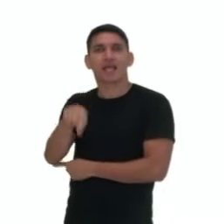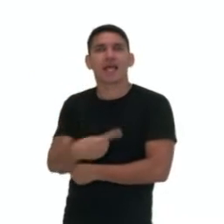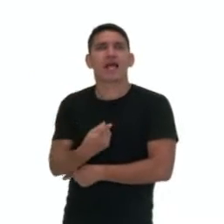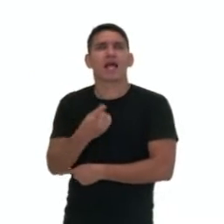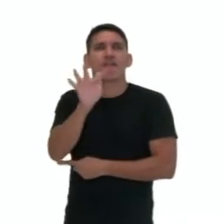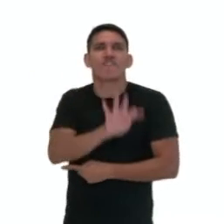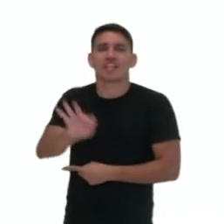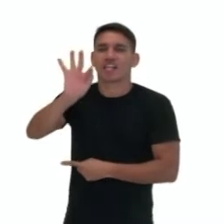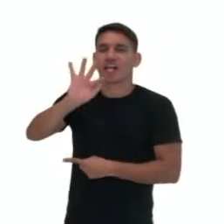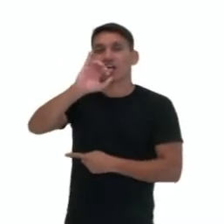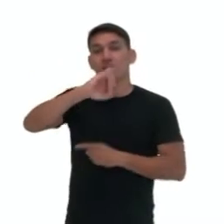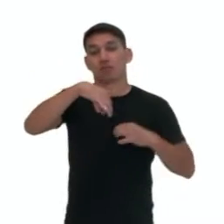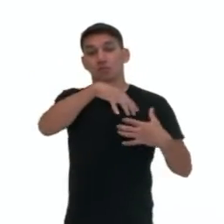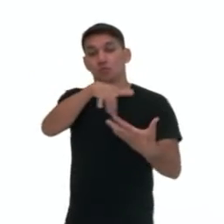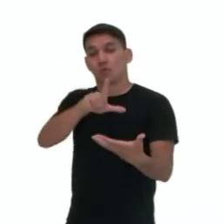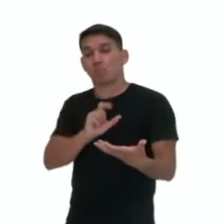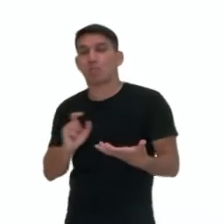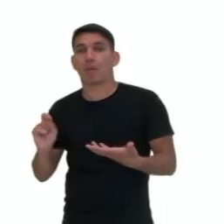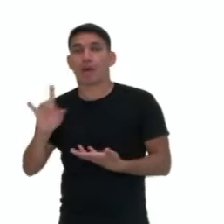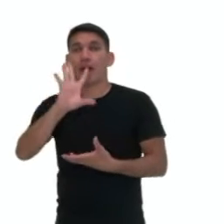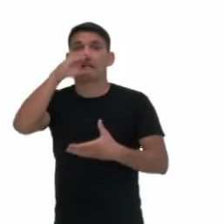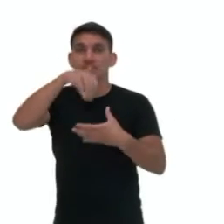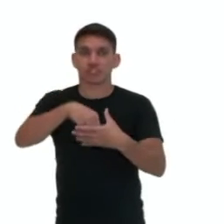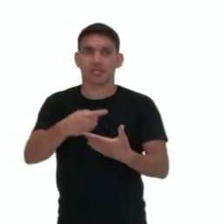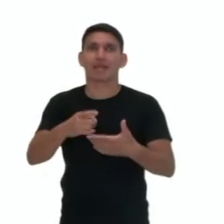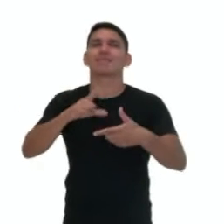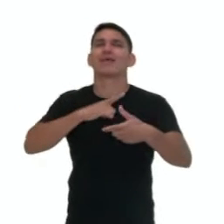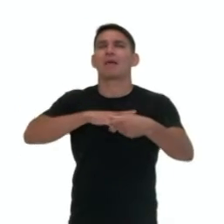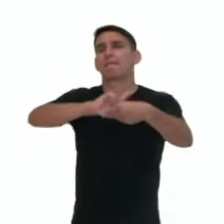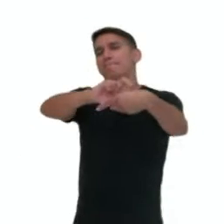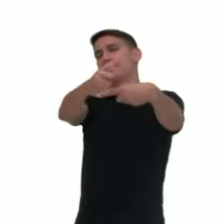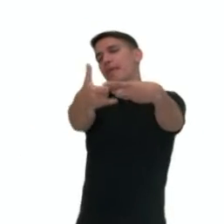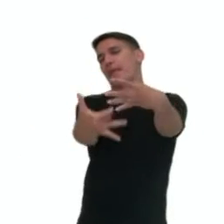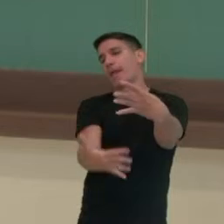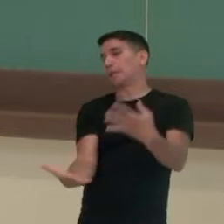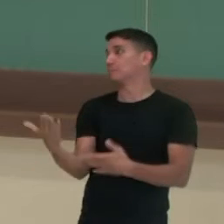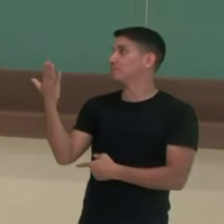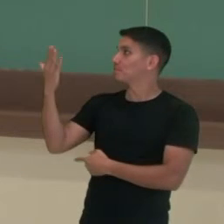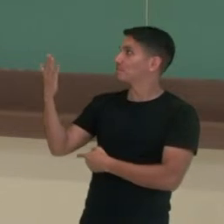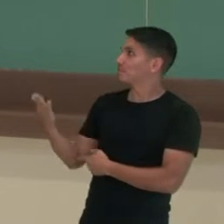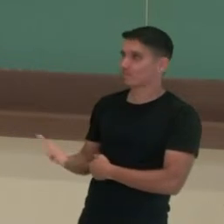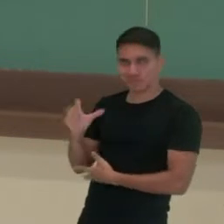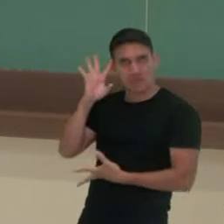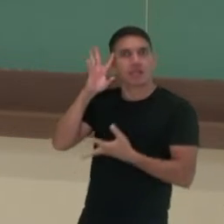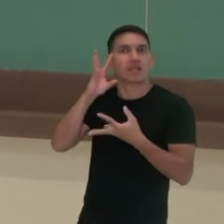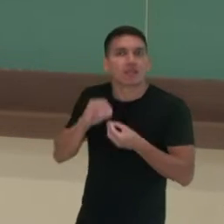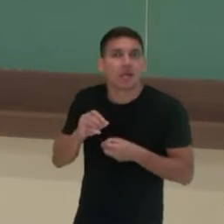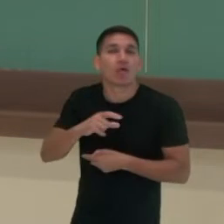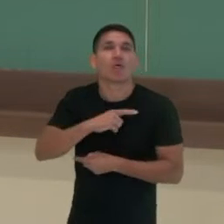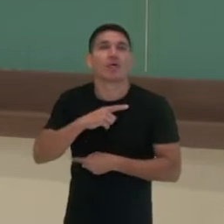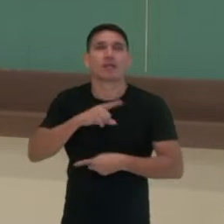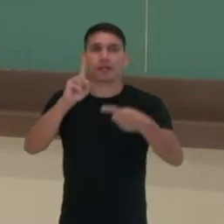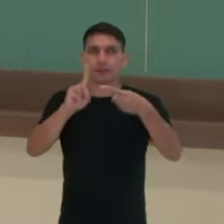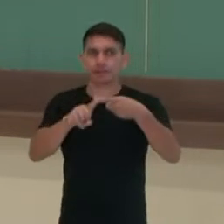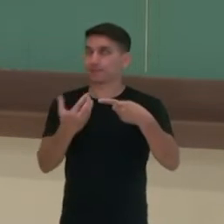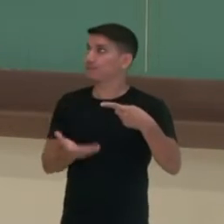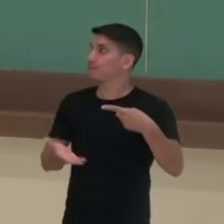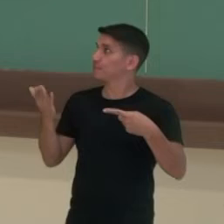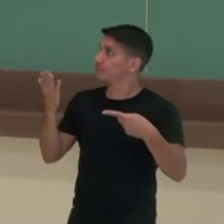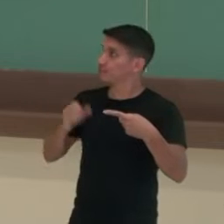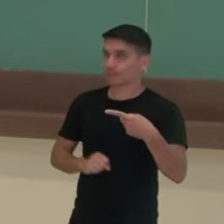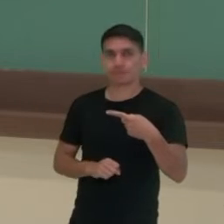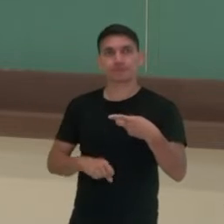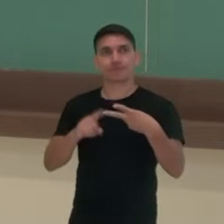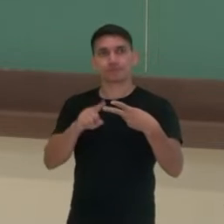e dentro da ginástica competitiva a gente tem todas essas, tá? Então, para vocês entenderem, a gente tem a ginástica